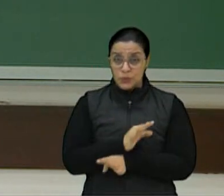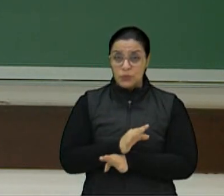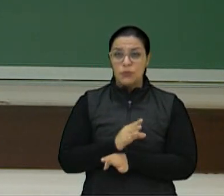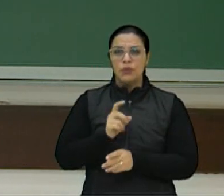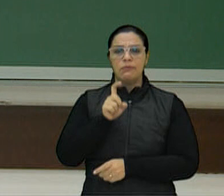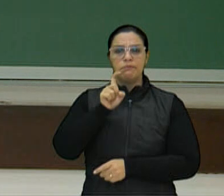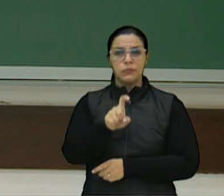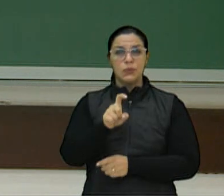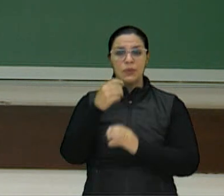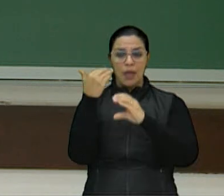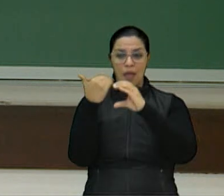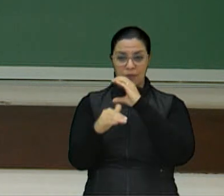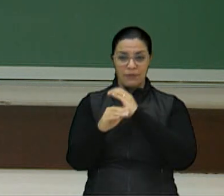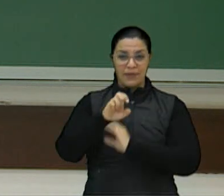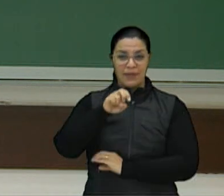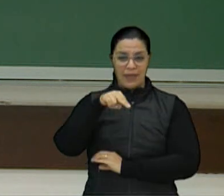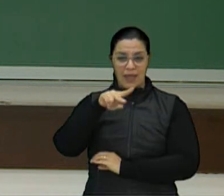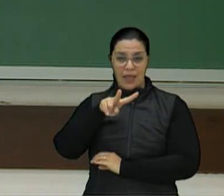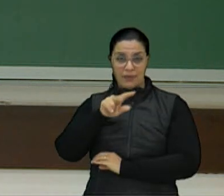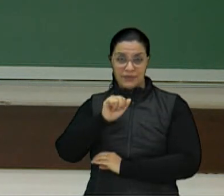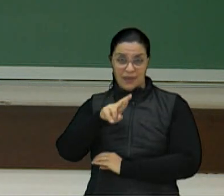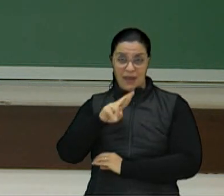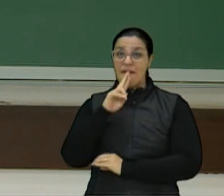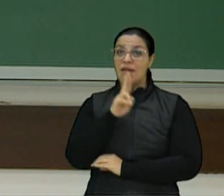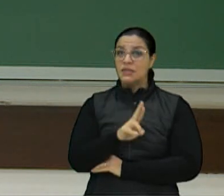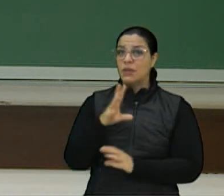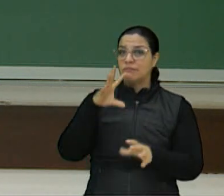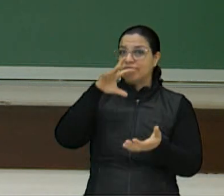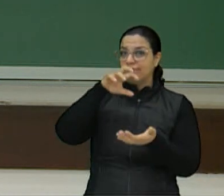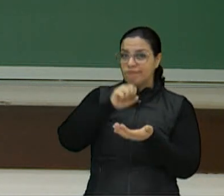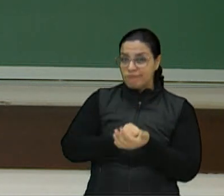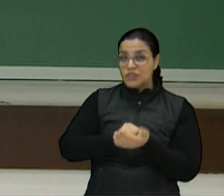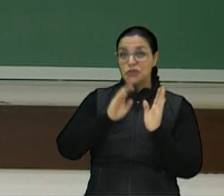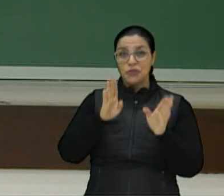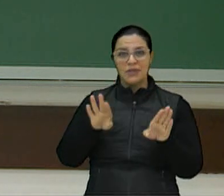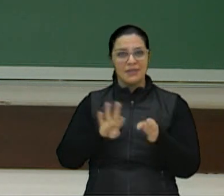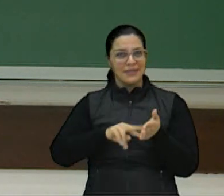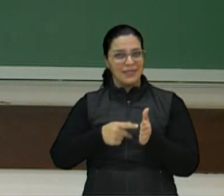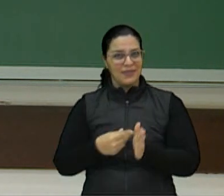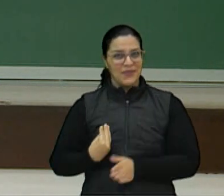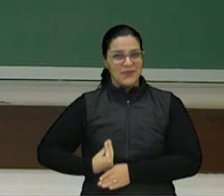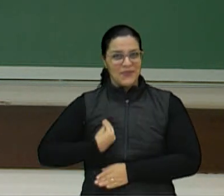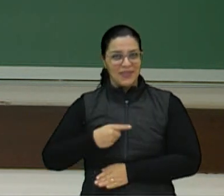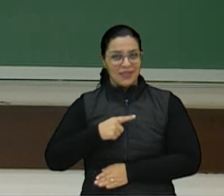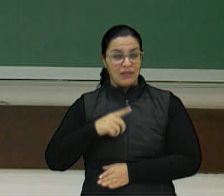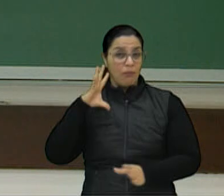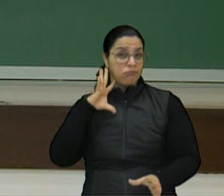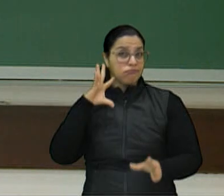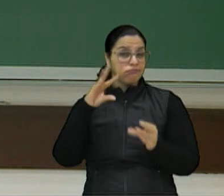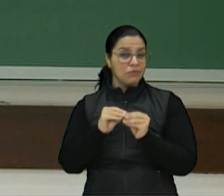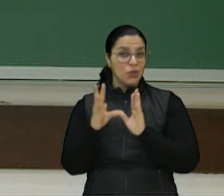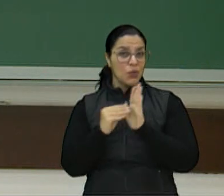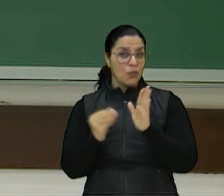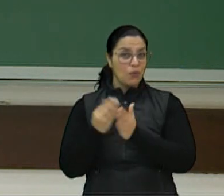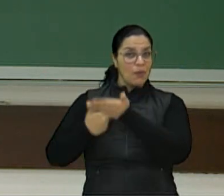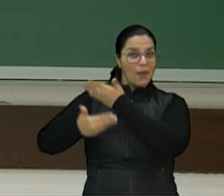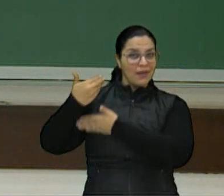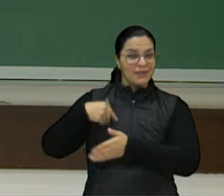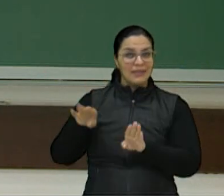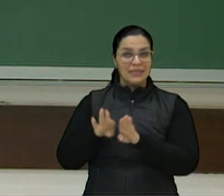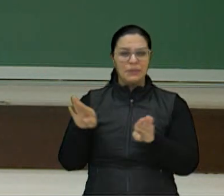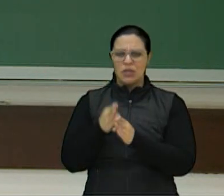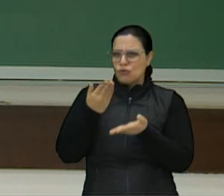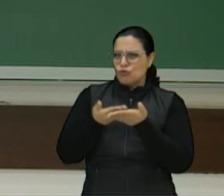e clica em enviar. Pronto, sua resposta estará registrada. Vamos então fazer a revisão da aula passada para a gente relembrar o que